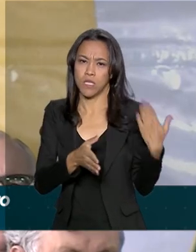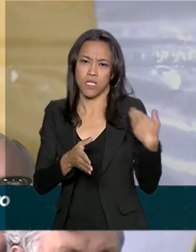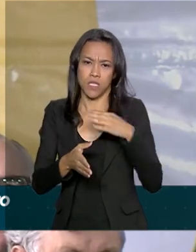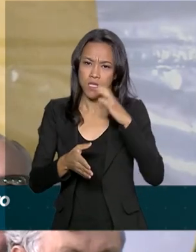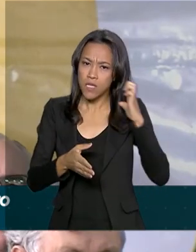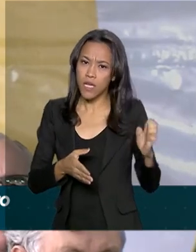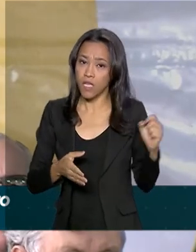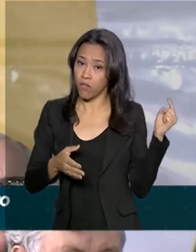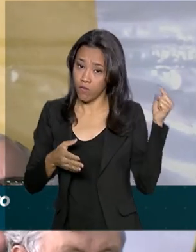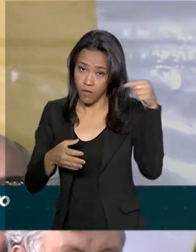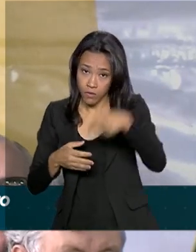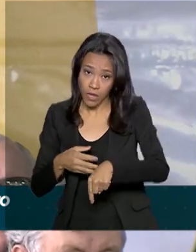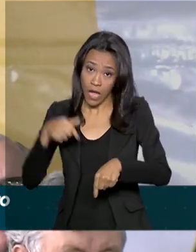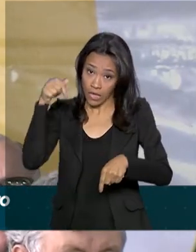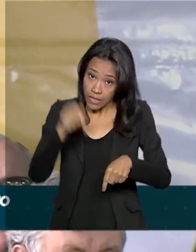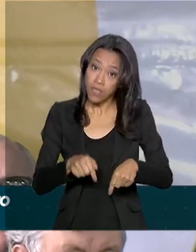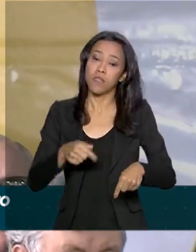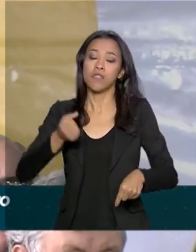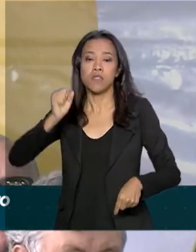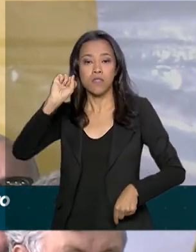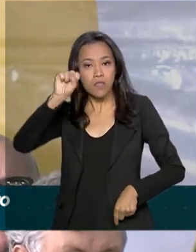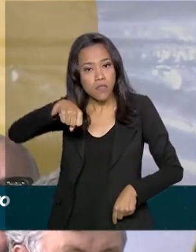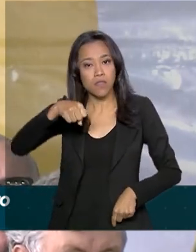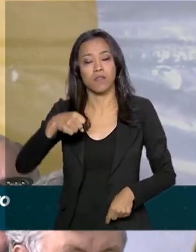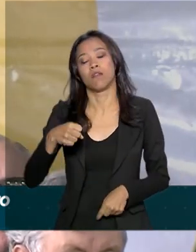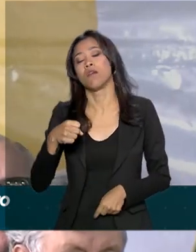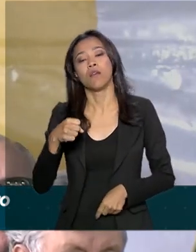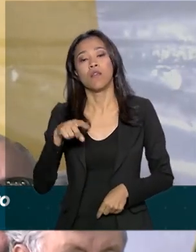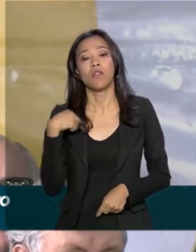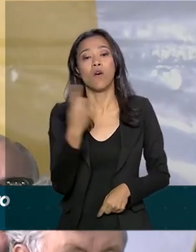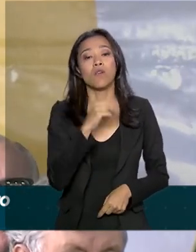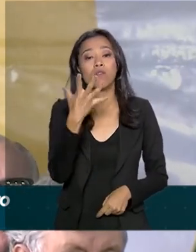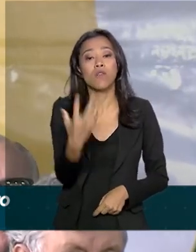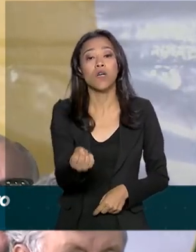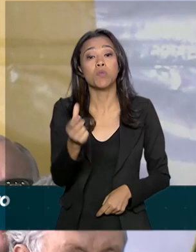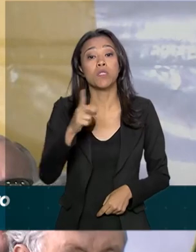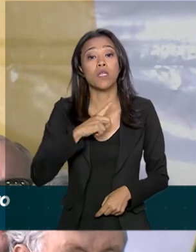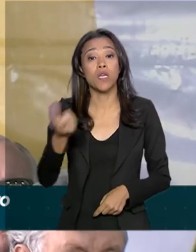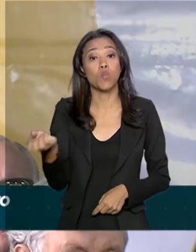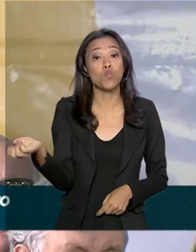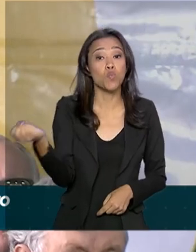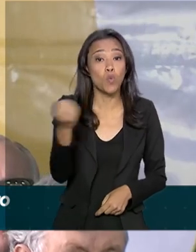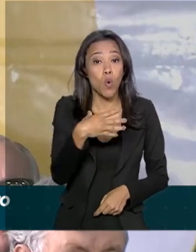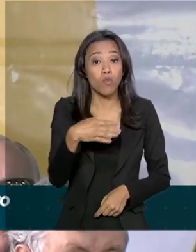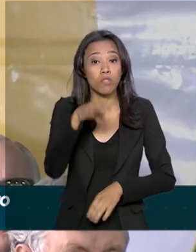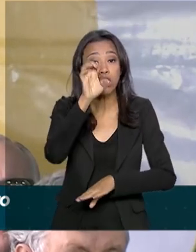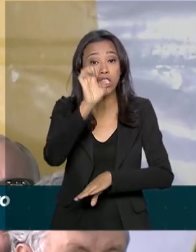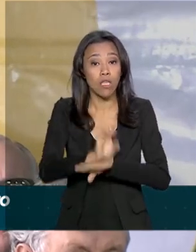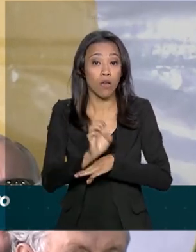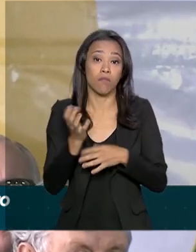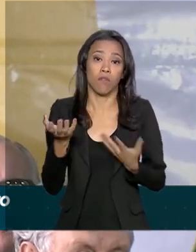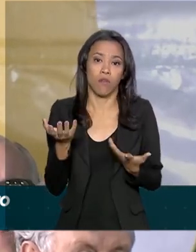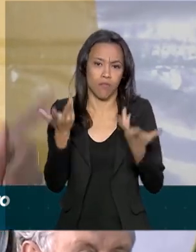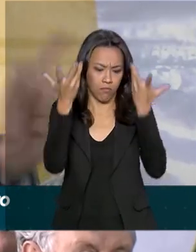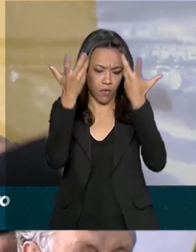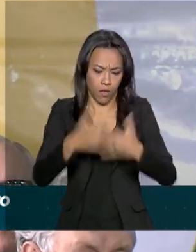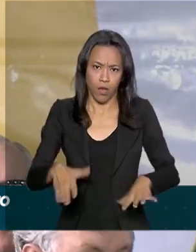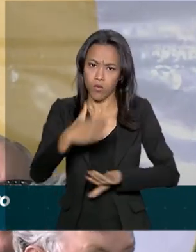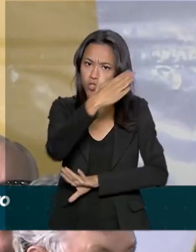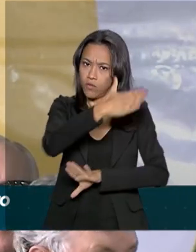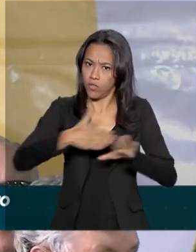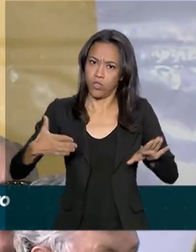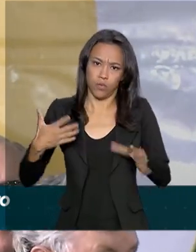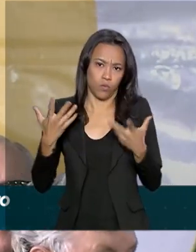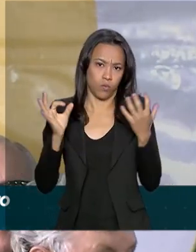nós poderemos ter, sim, no Rio Grande do Sul, um novo estado de Roraima. E não queremos isso.